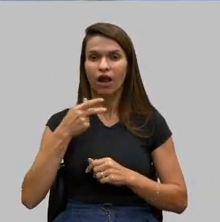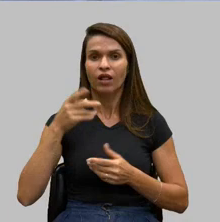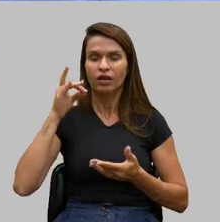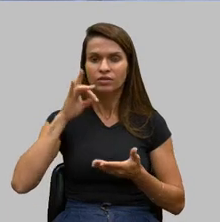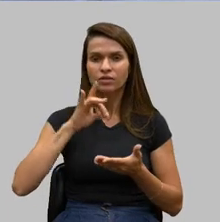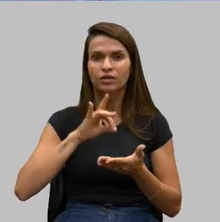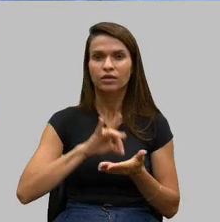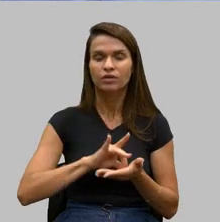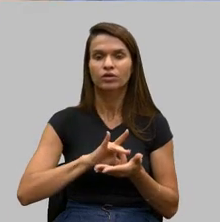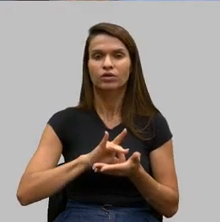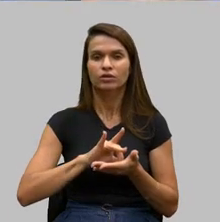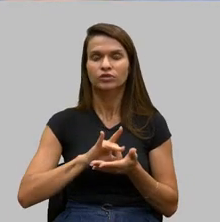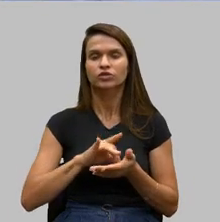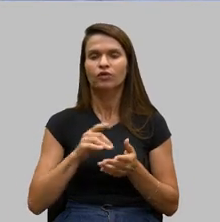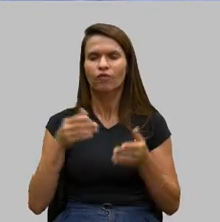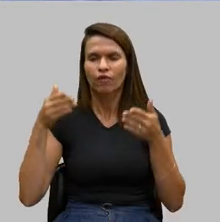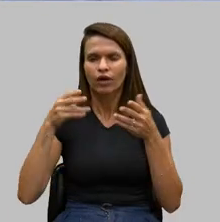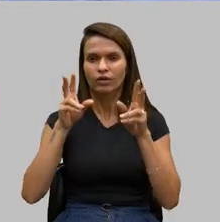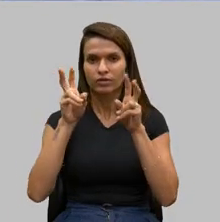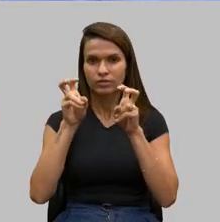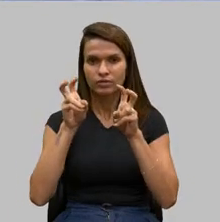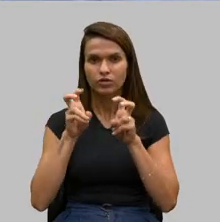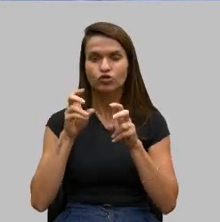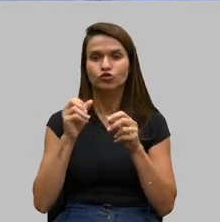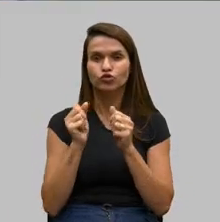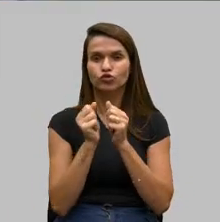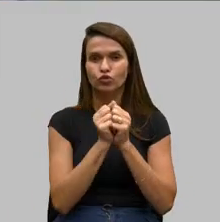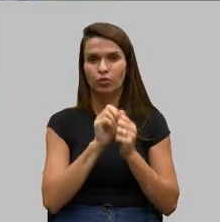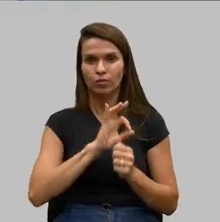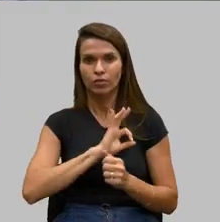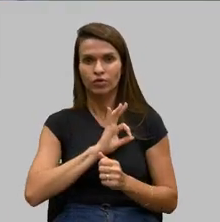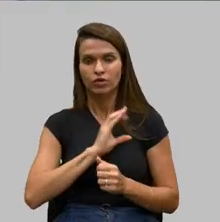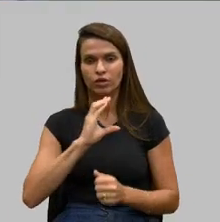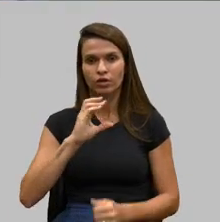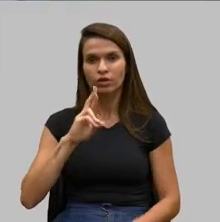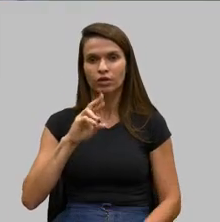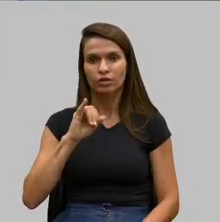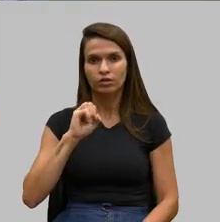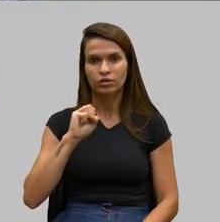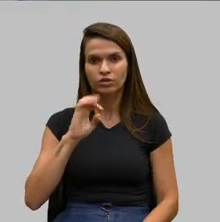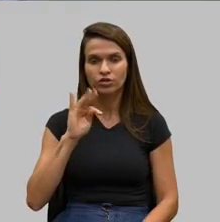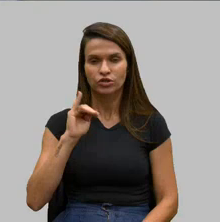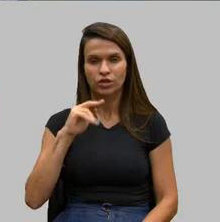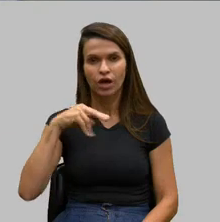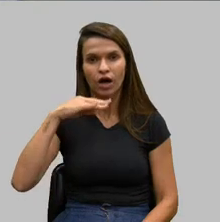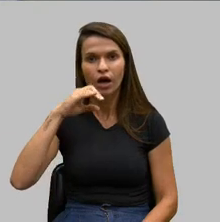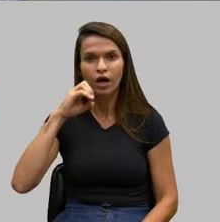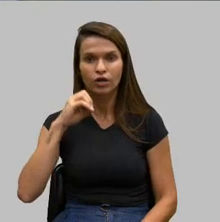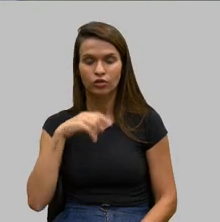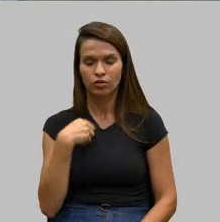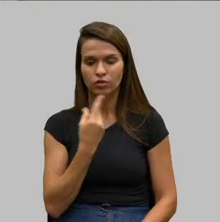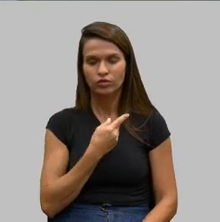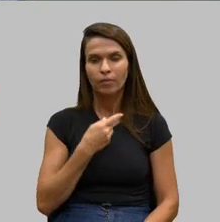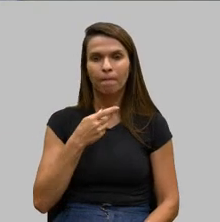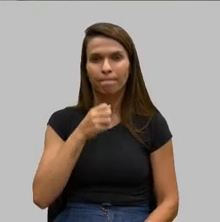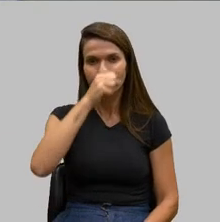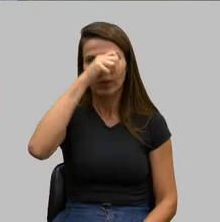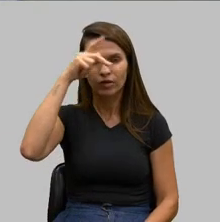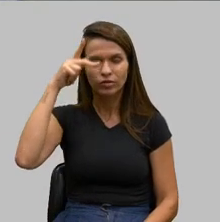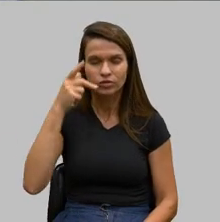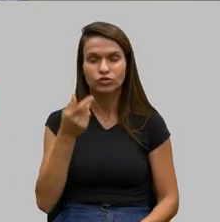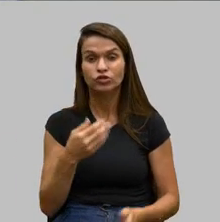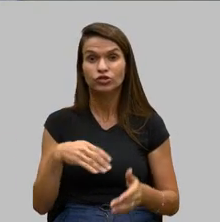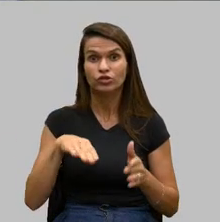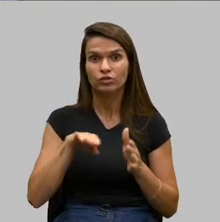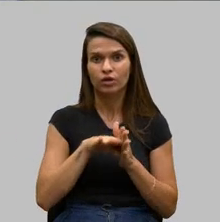tratando desse assunto aqui junto com o delegado Cristiano que já esteve Prefeito e nós que estivemos Prefeito Chegamos aqui no legislativo a gente Às